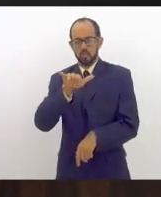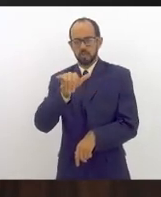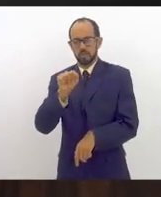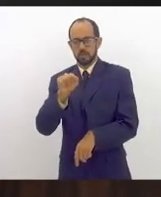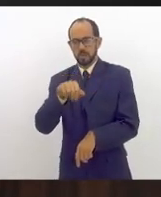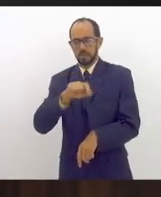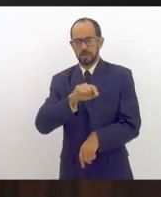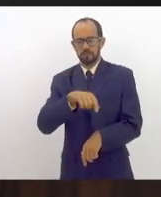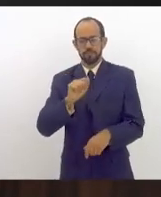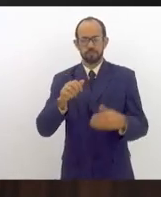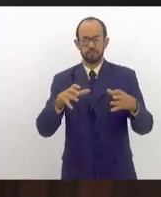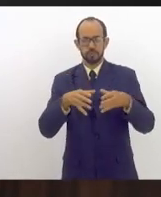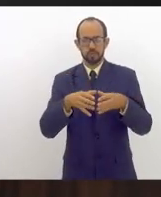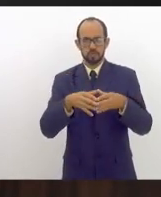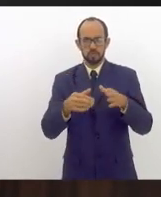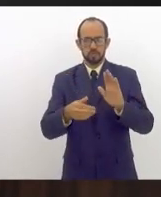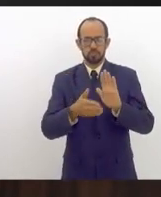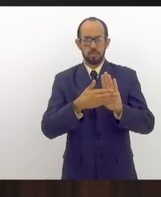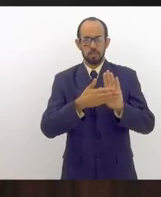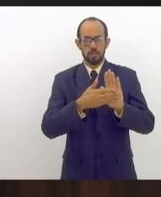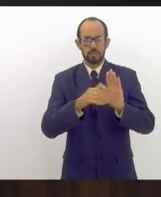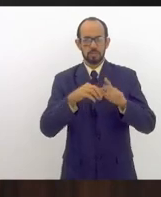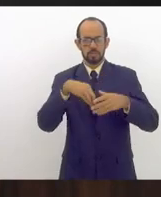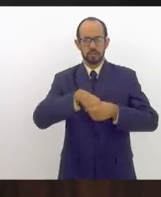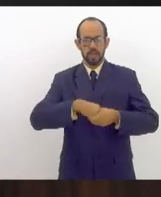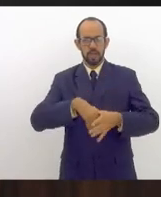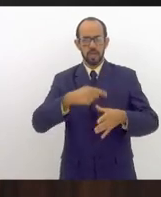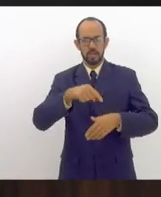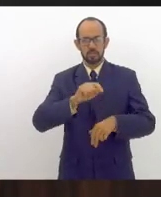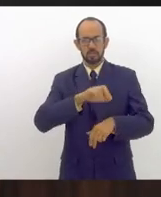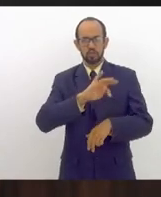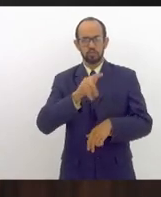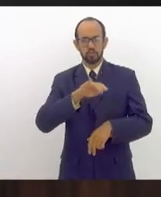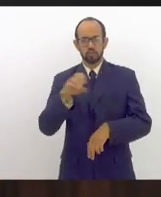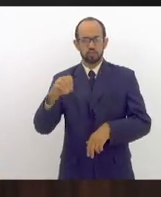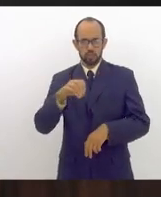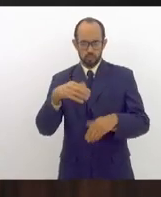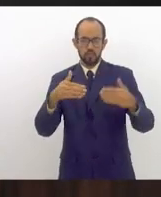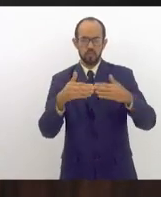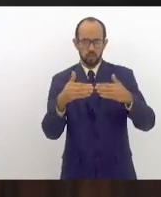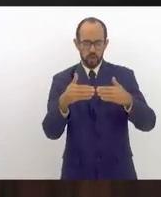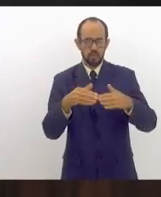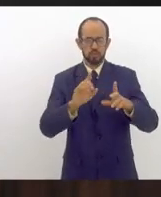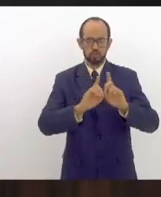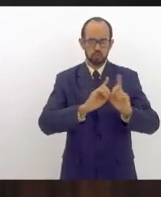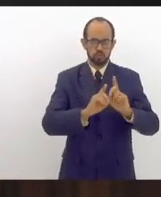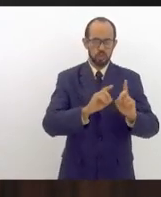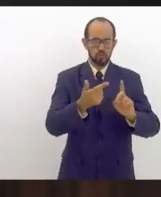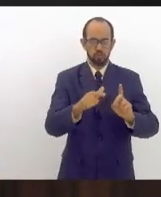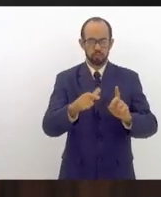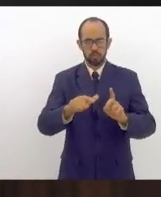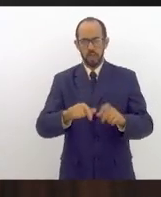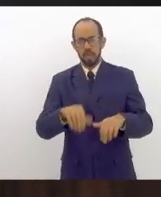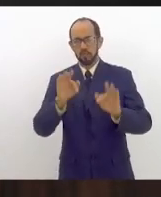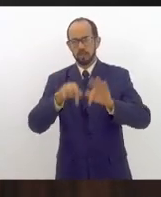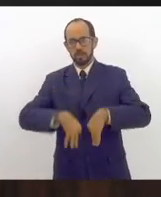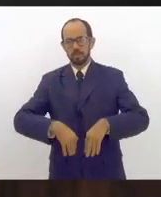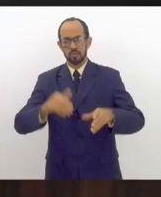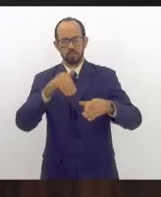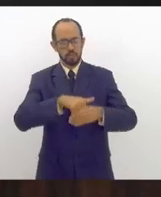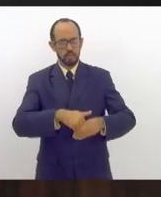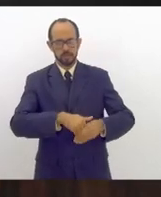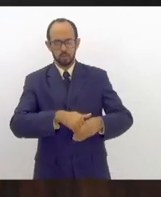Parecida da Comissão de Normas Internas e Proporções Externas, favorável, relator deputado Chico Machado. Em discussão, não havendo quem queira discutir, encerrada a discussão, em